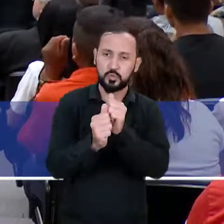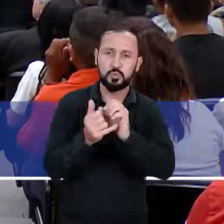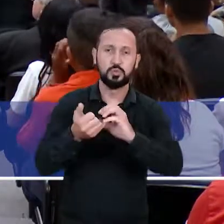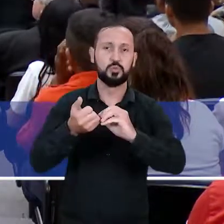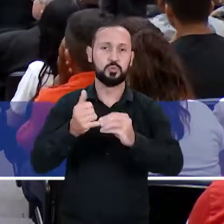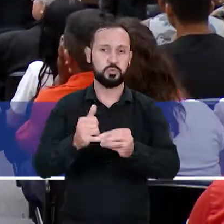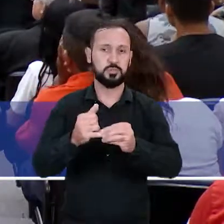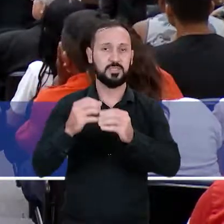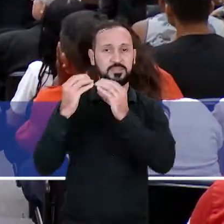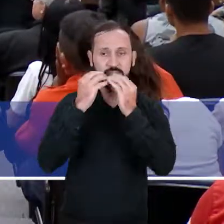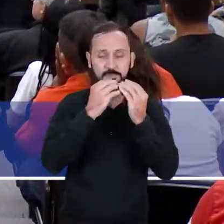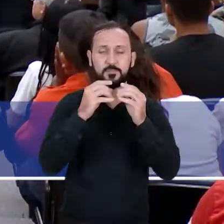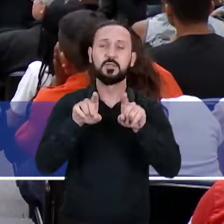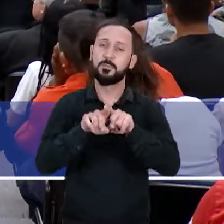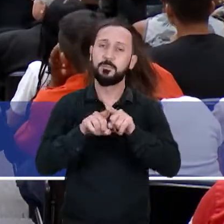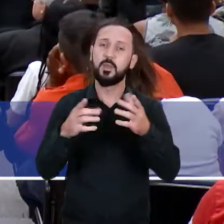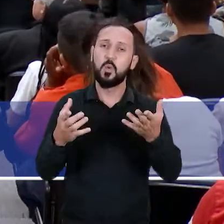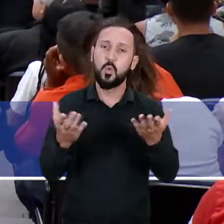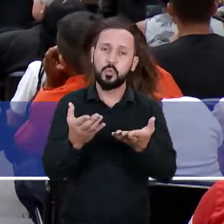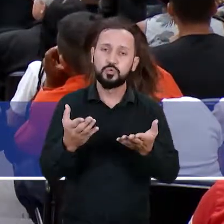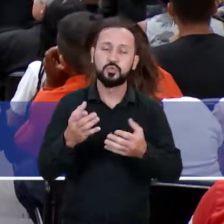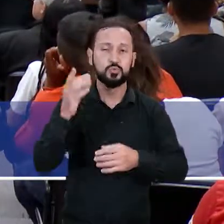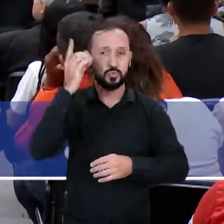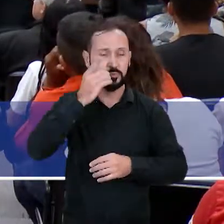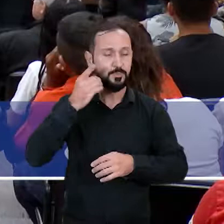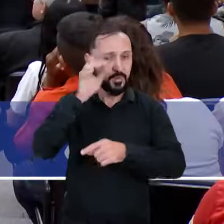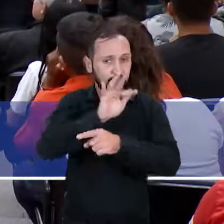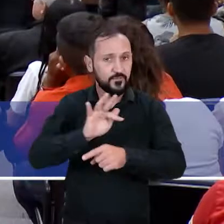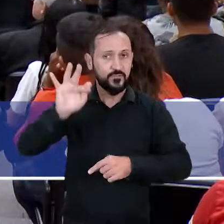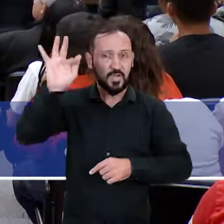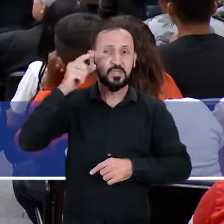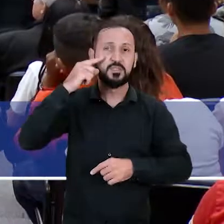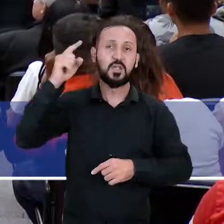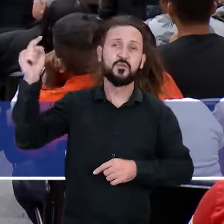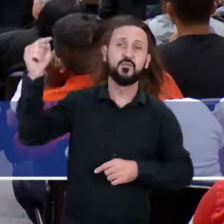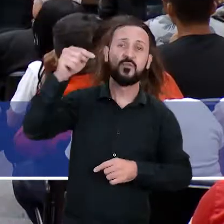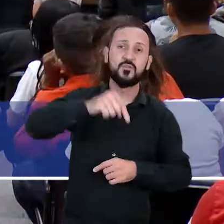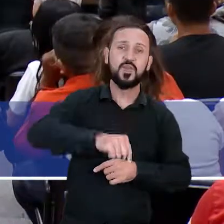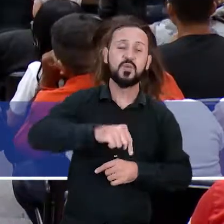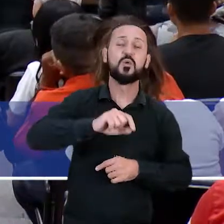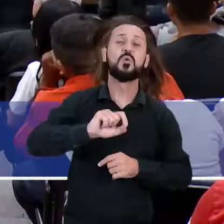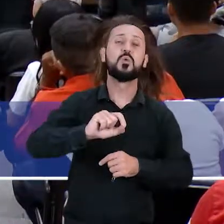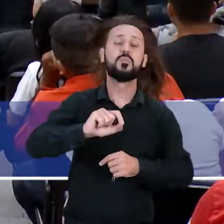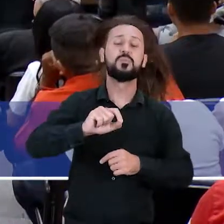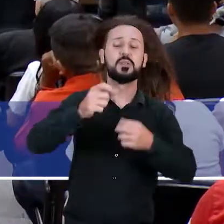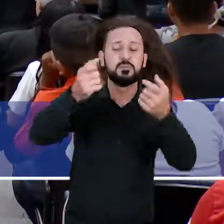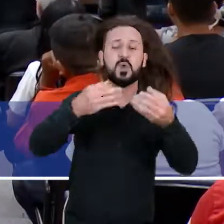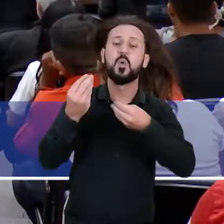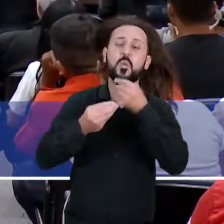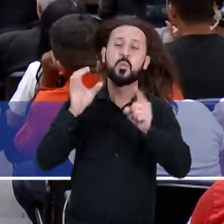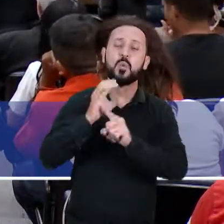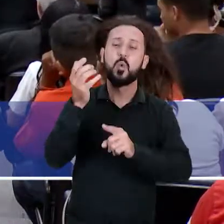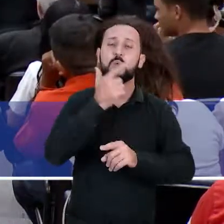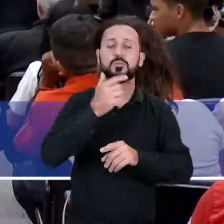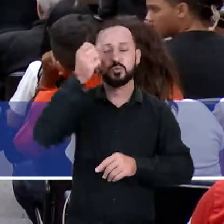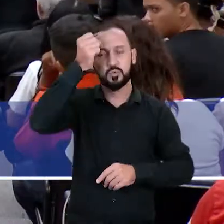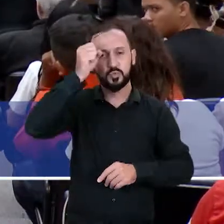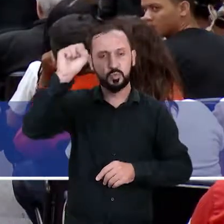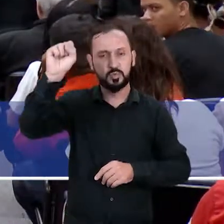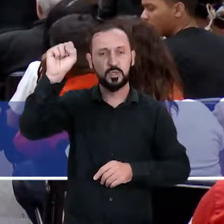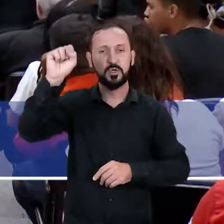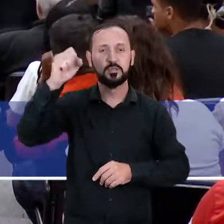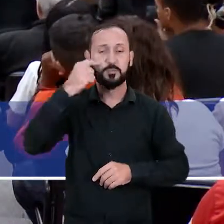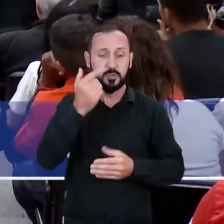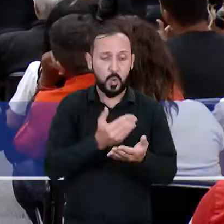isso, o deputado federal por Mato Grosso, José Medeiros, veio até a audiência explicar como aquela comunidade obteve sucesso nessa missão que está